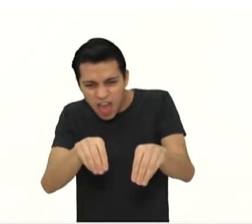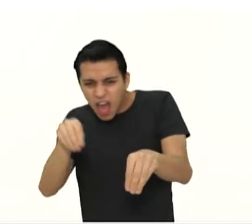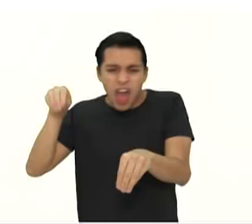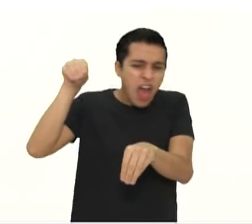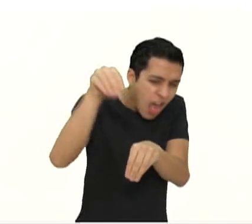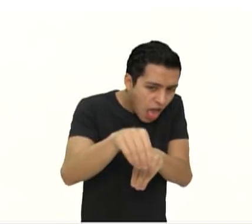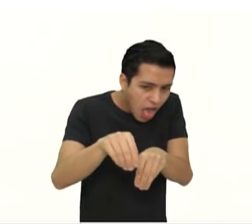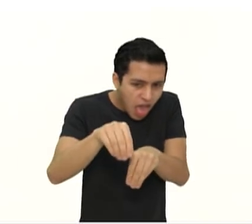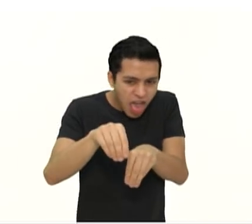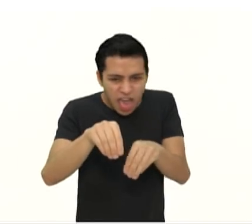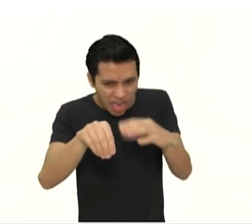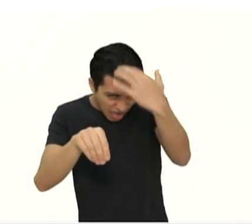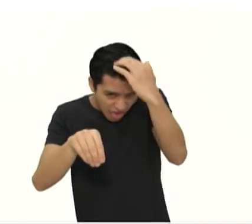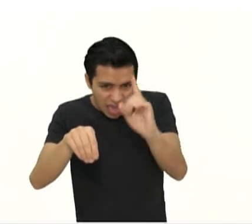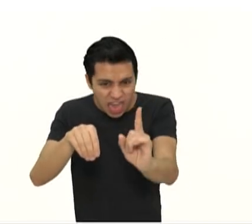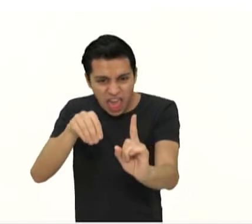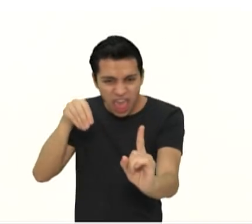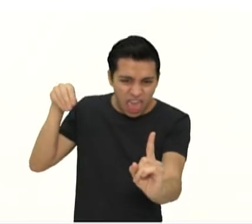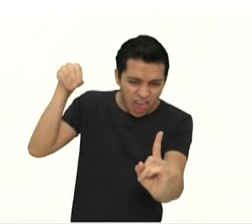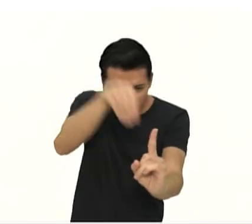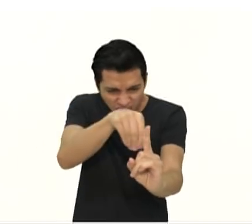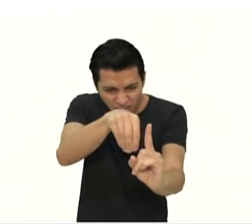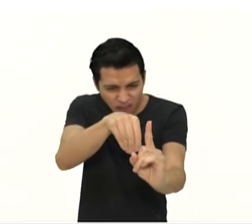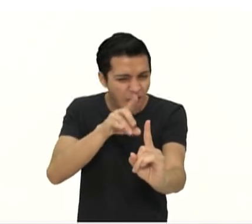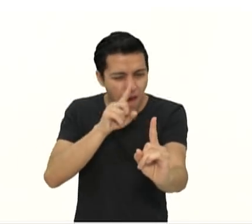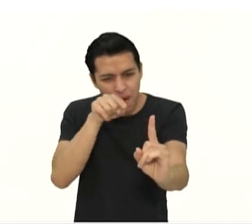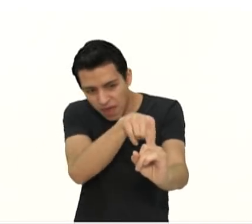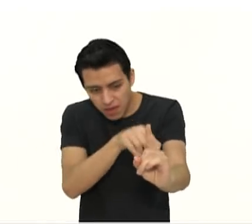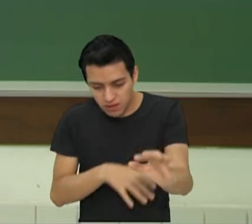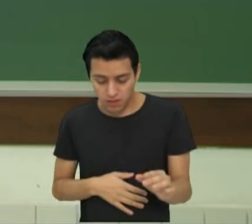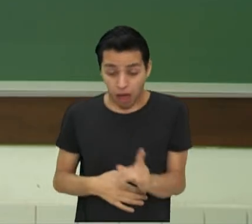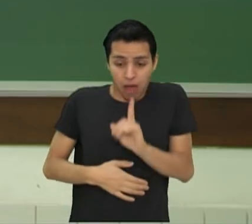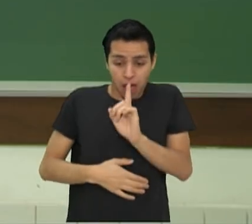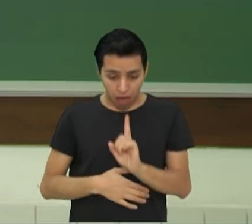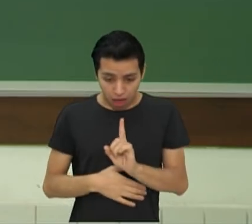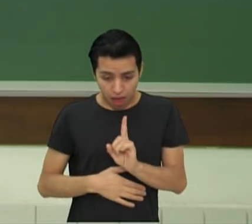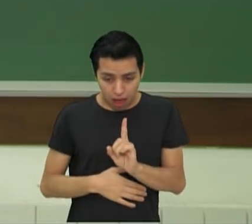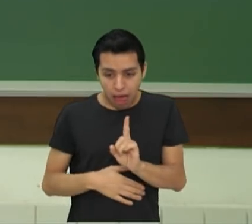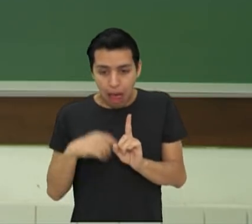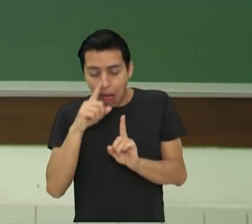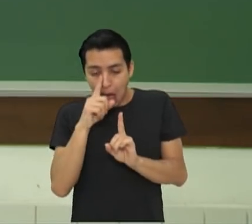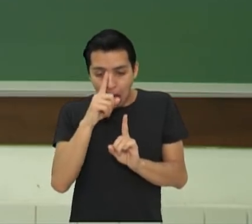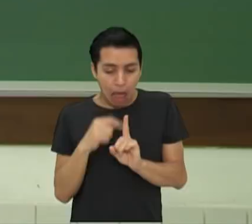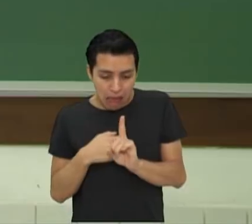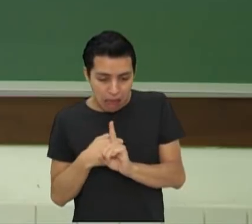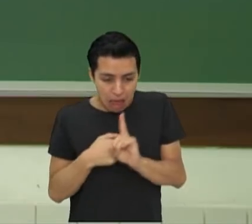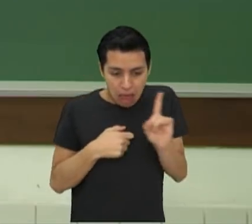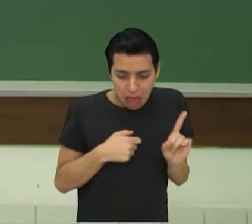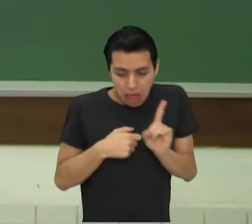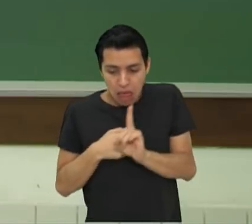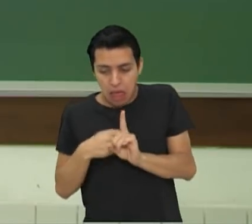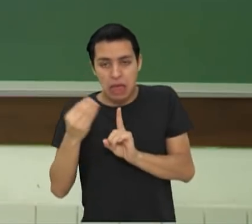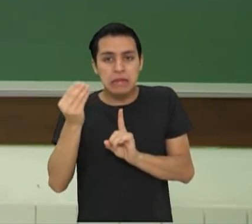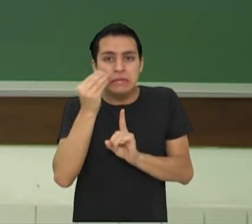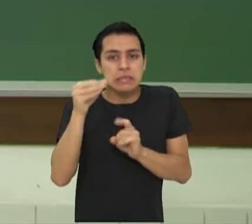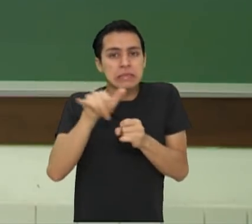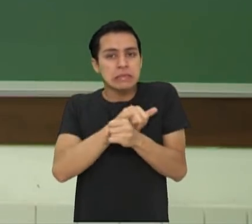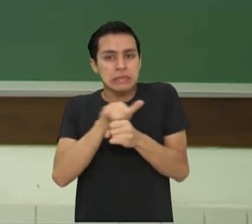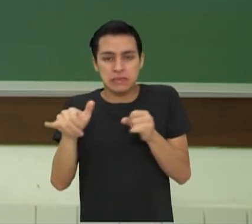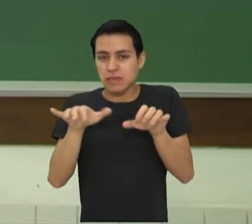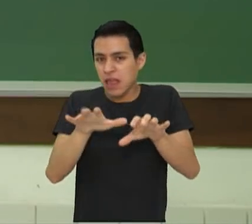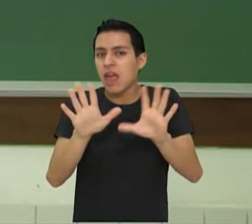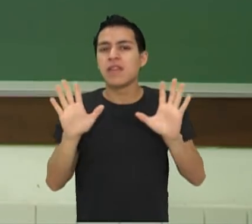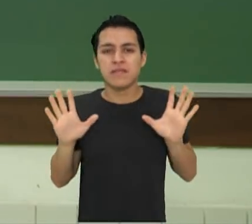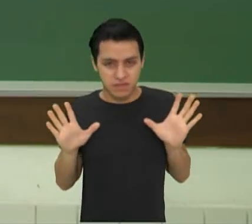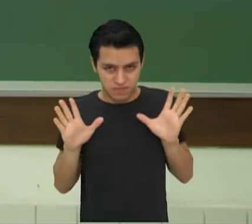ele vai... o seu rei ou o rei do adversário tem que estar na ação da peça que você vai